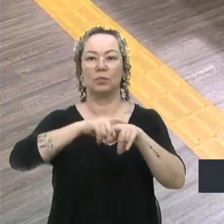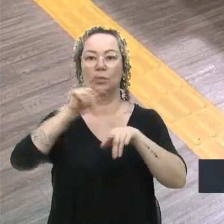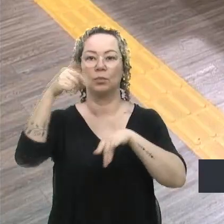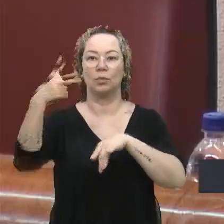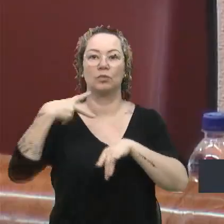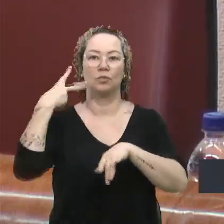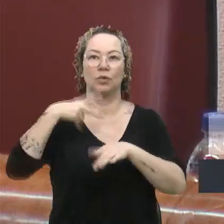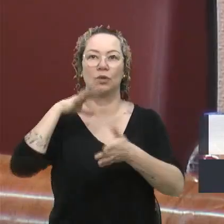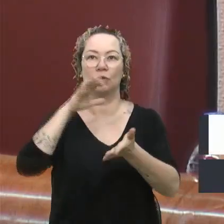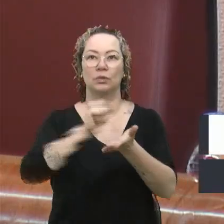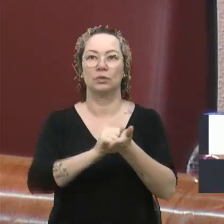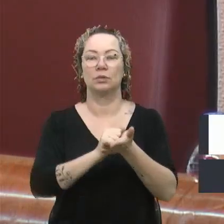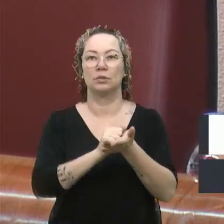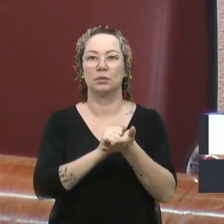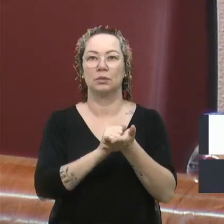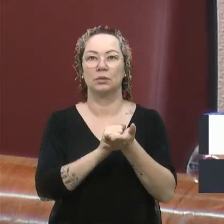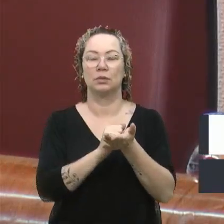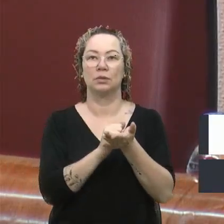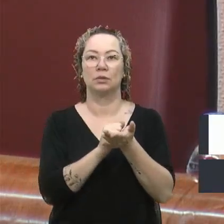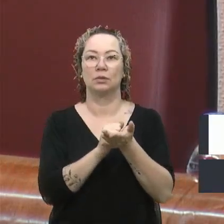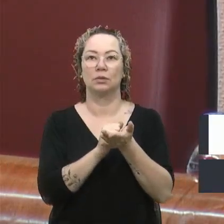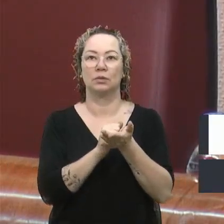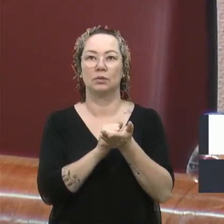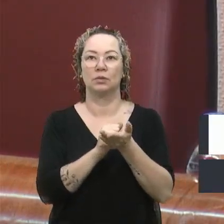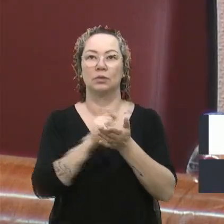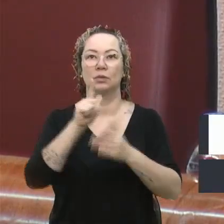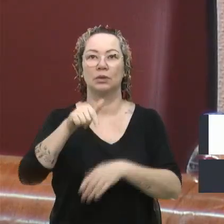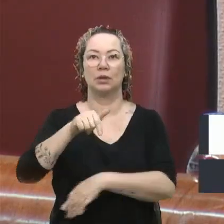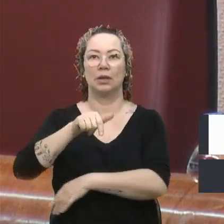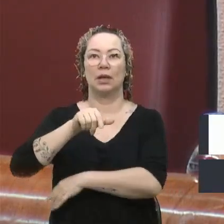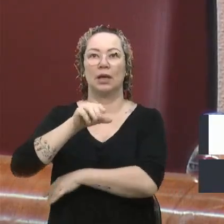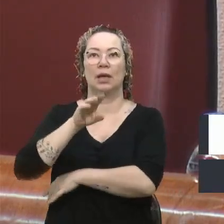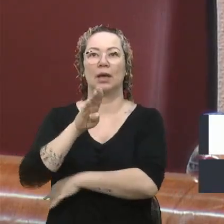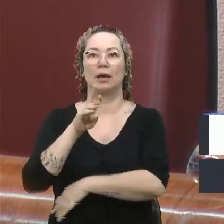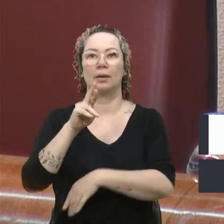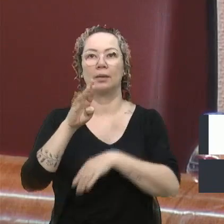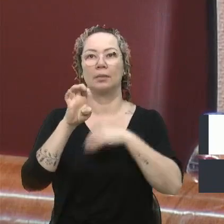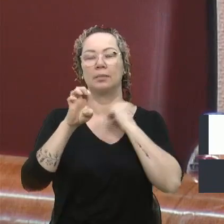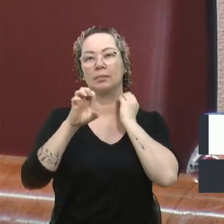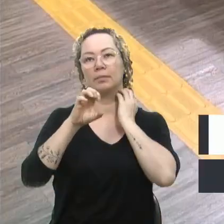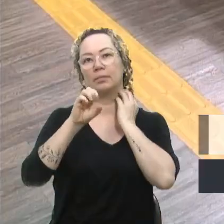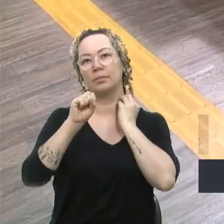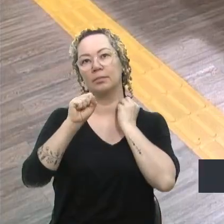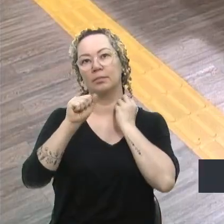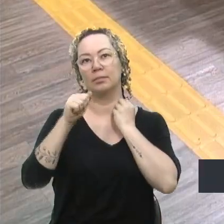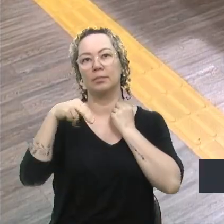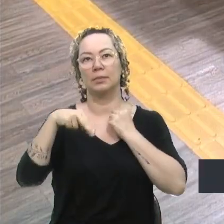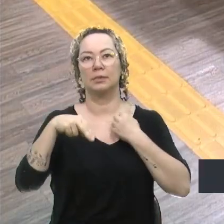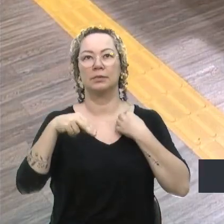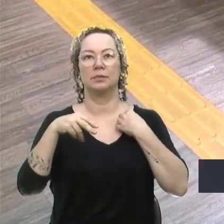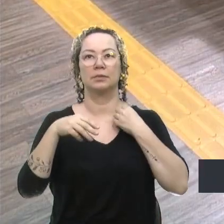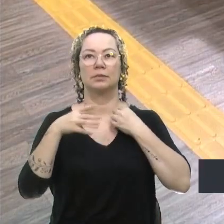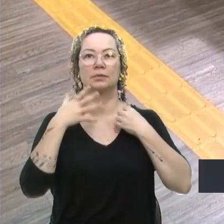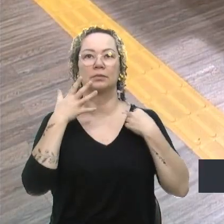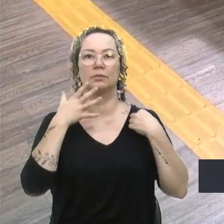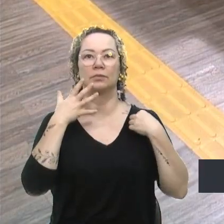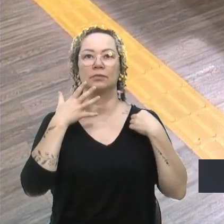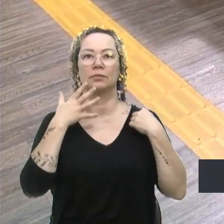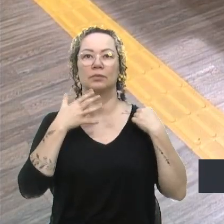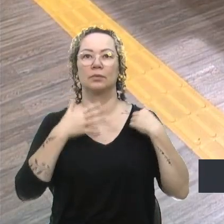Escrito no grande expediente, Adriano Bressan com a palavra. Só segura um pouquinho.